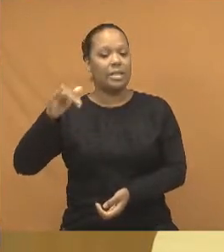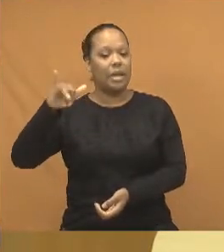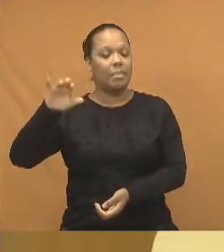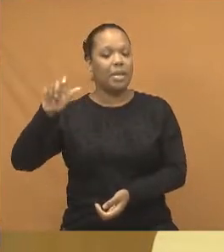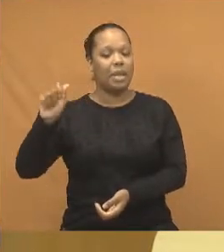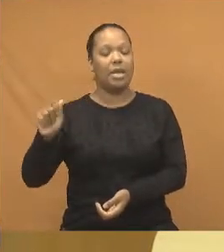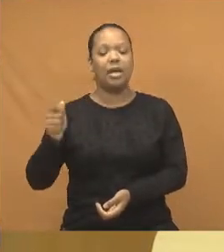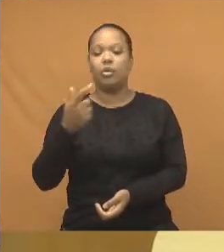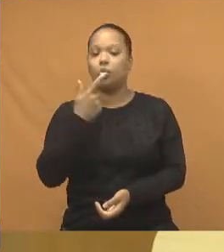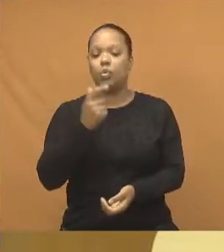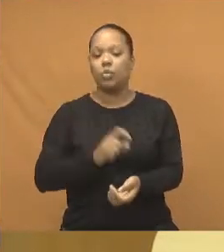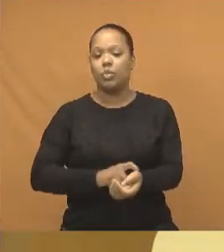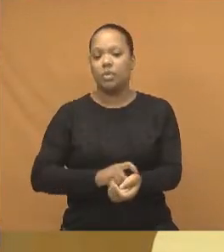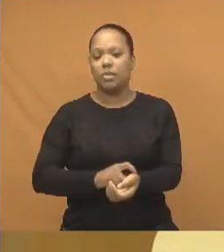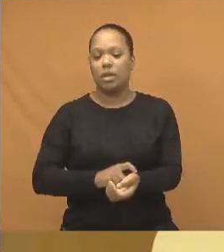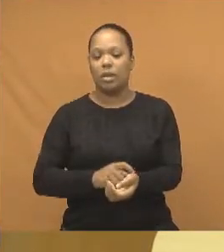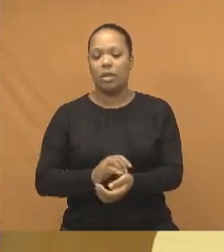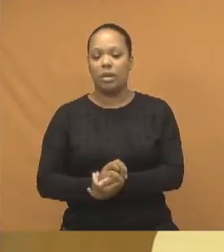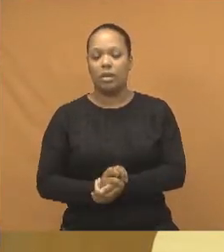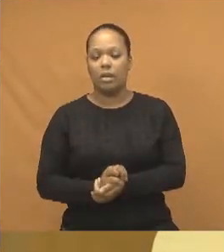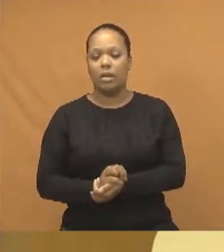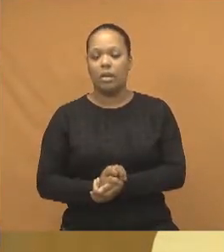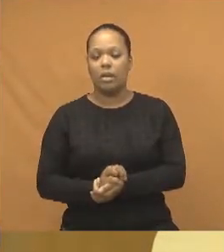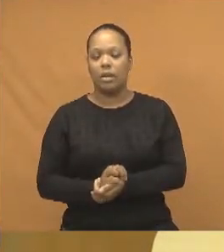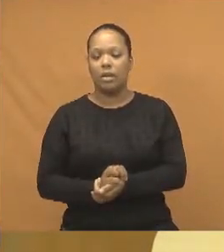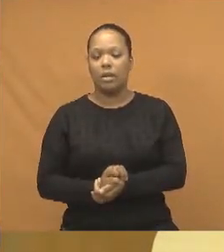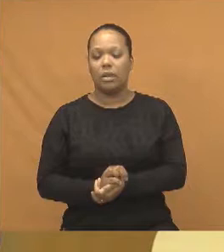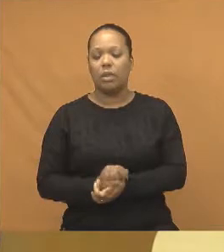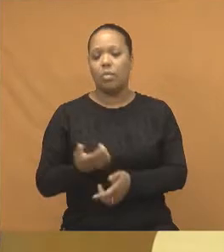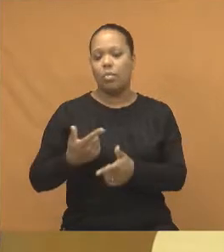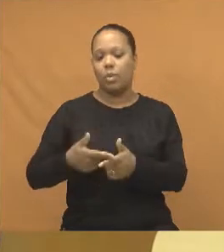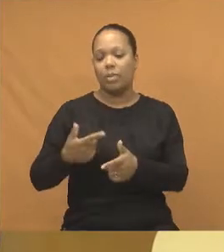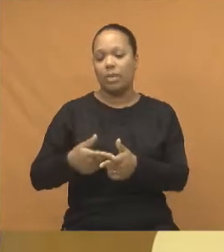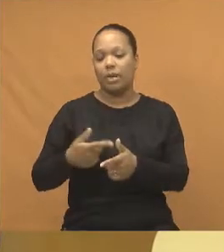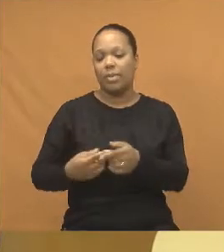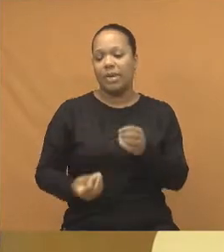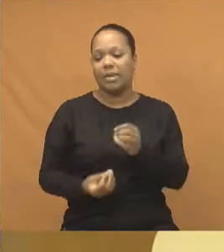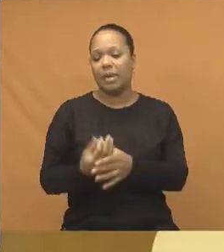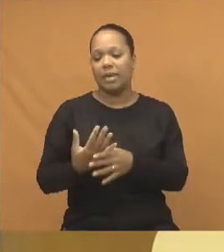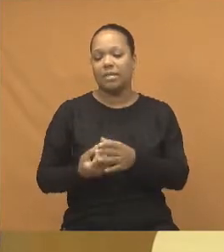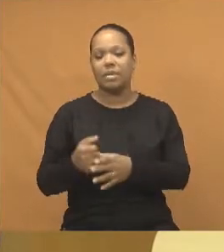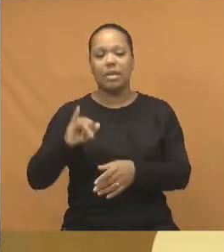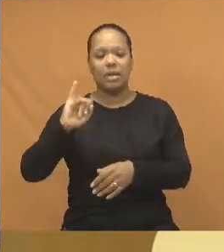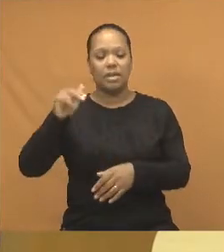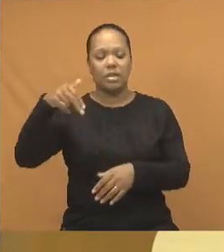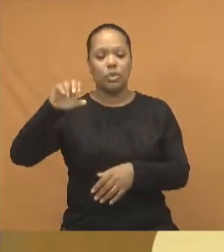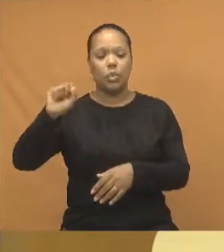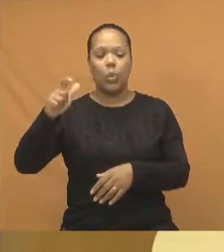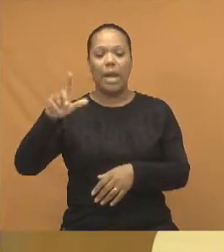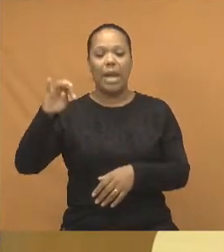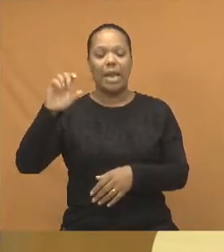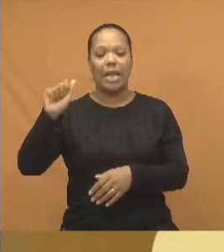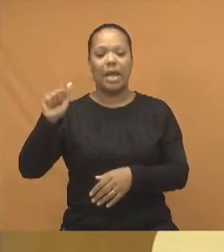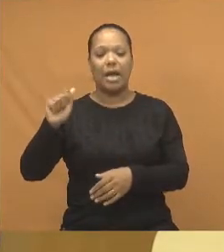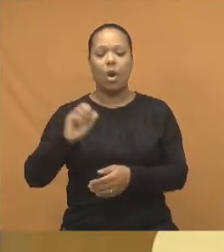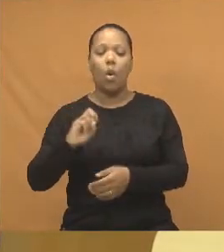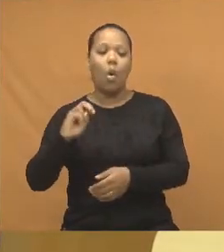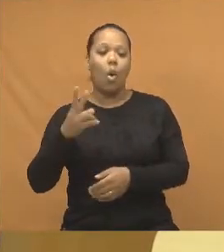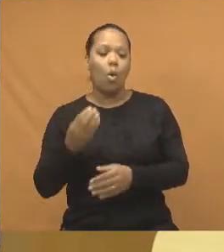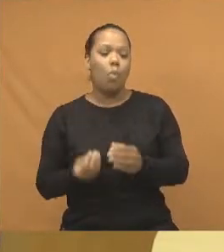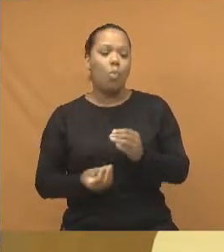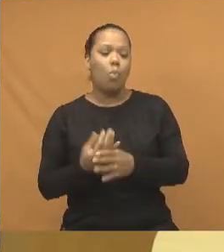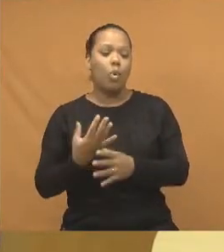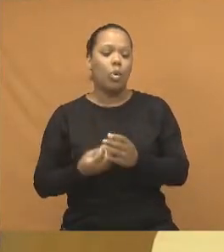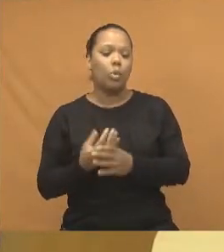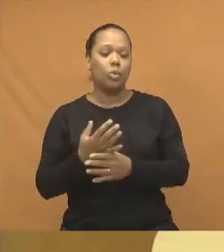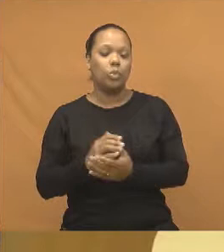por deficiência na produção de insulina, ou o organismo produz e tem